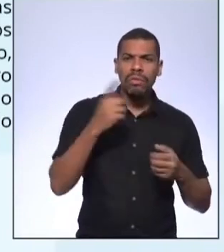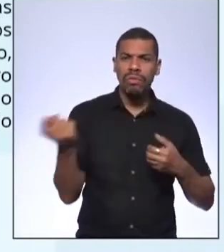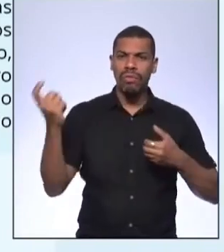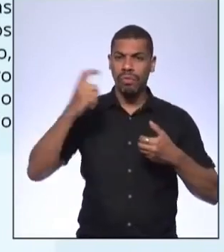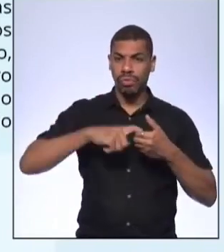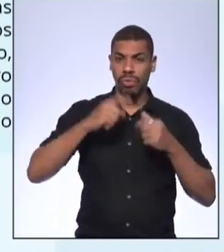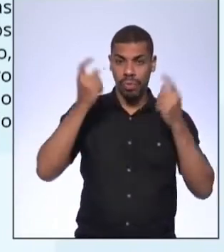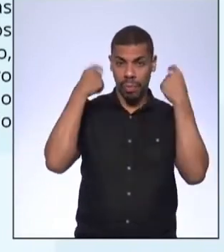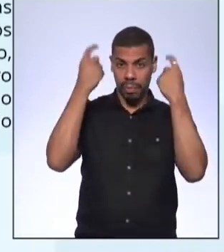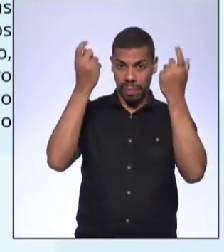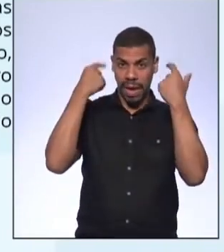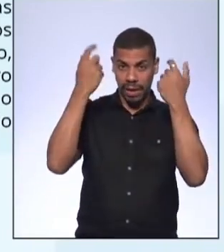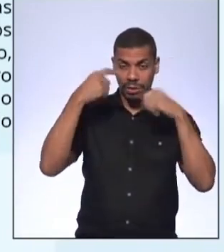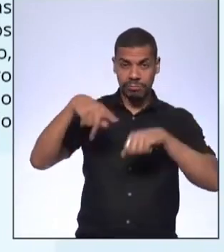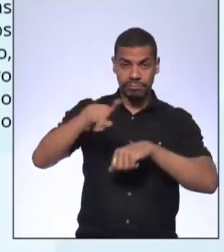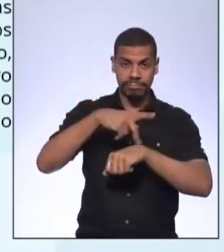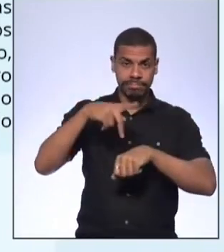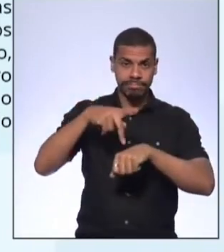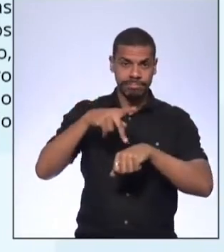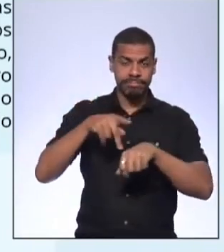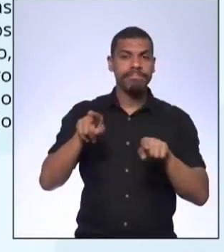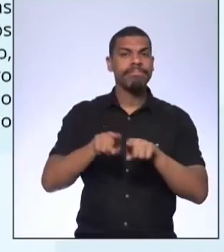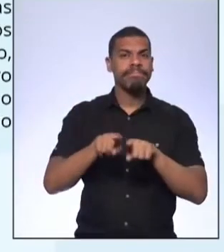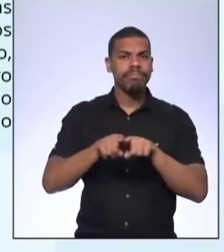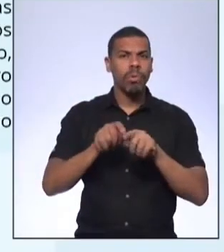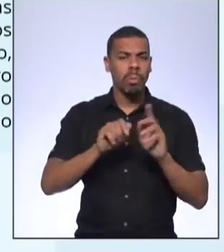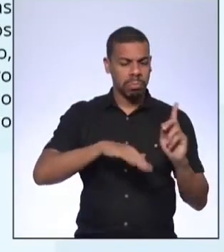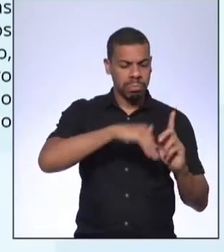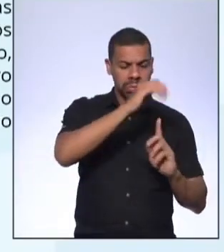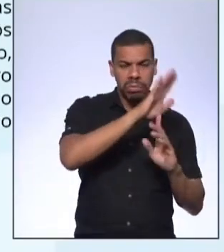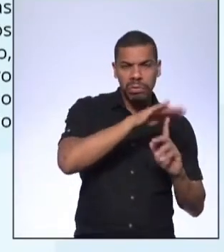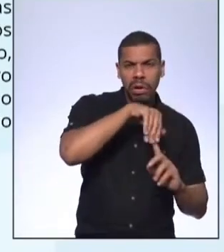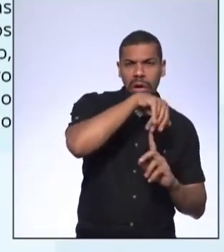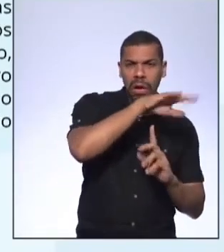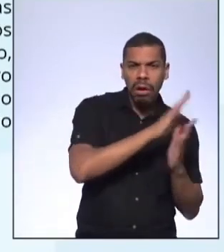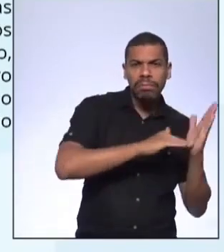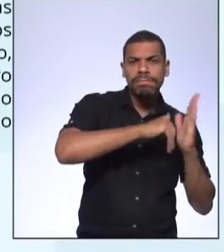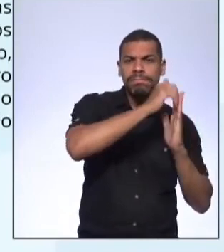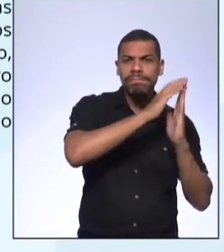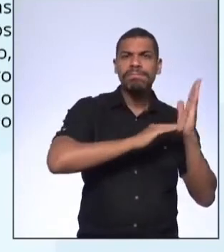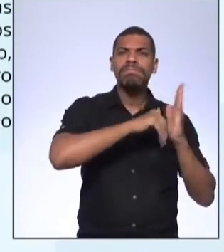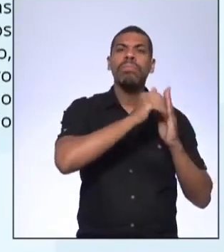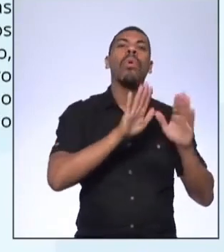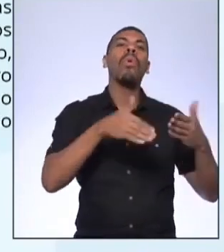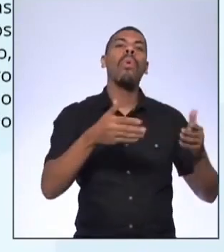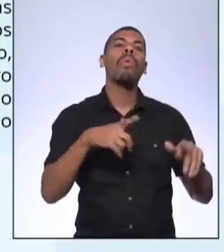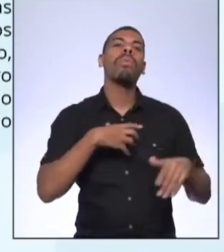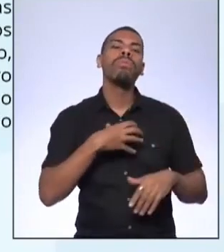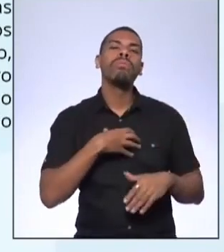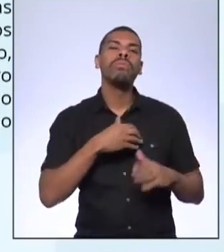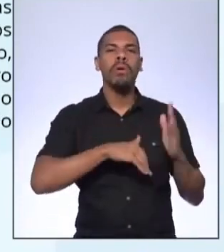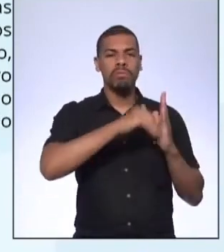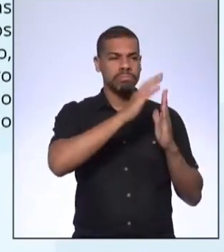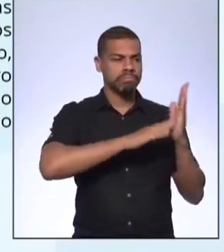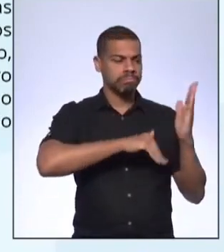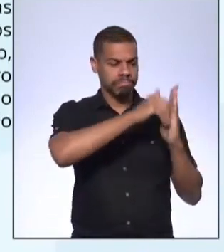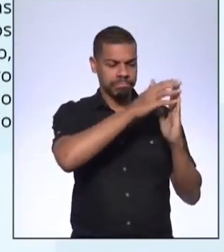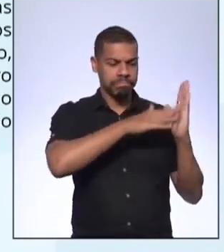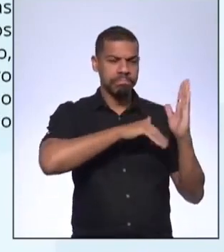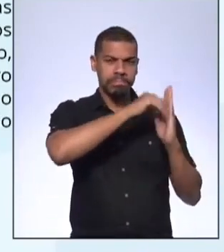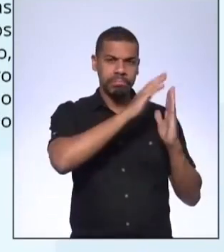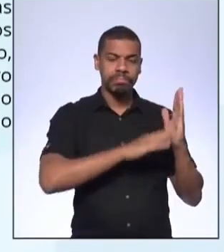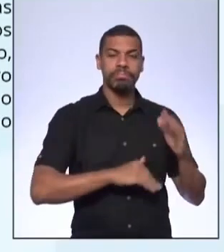México, se consagrou como um grande artista, um grande pintor, e ele gostava de fazer arte, fazer as suas